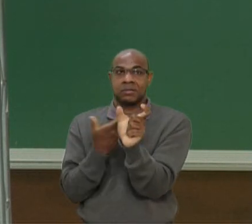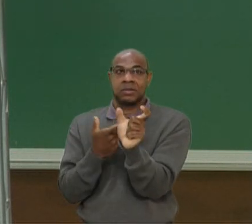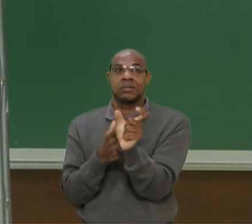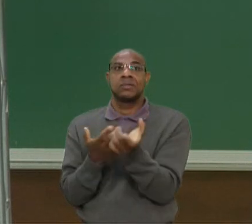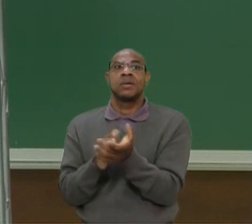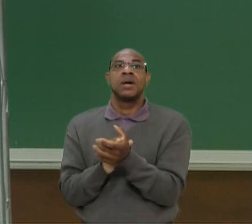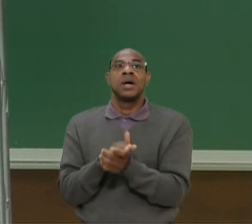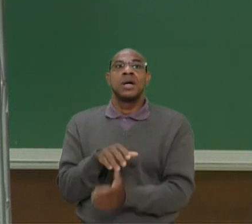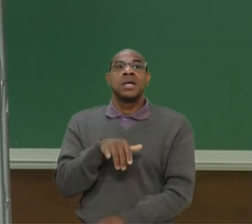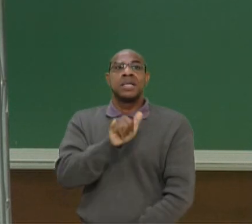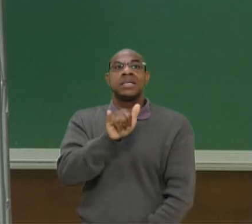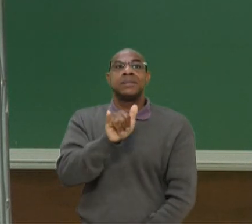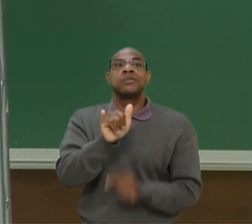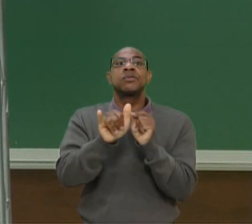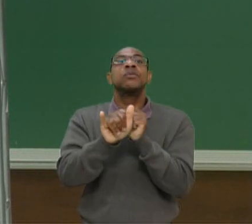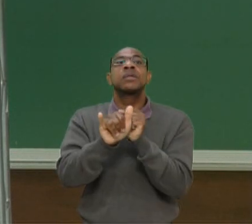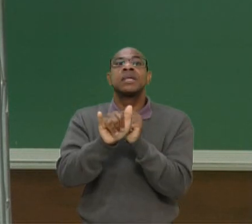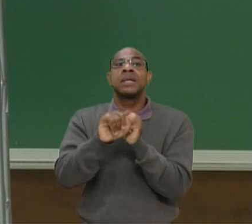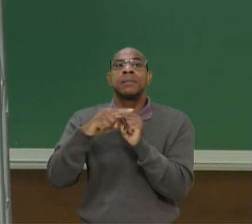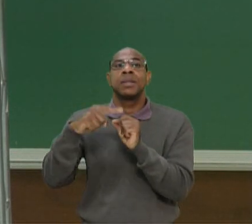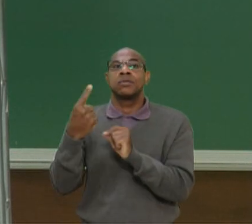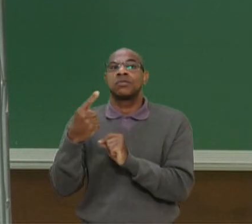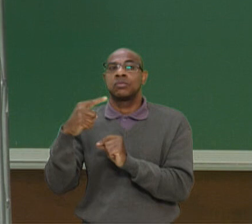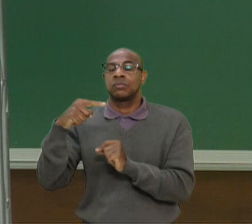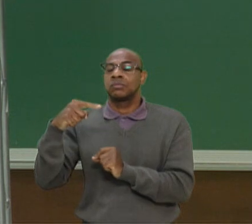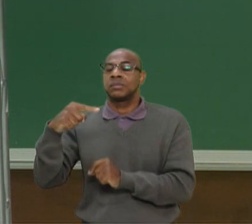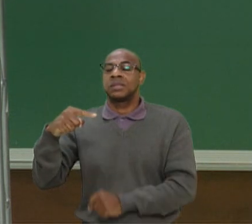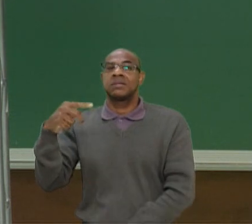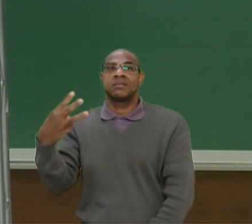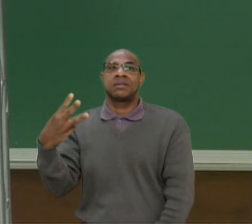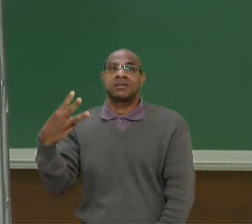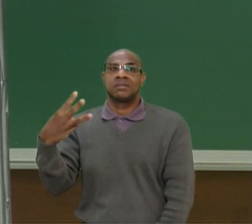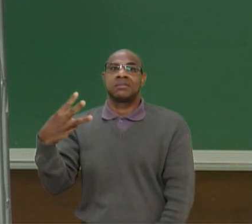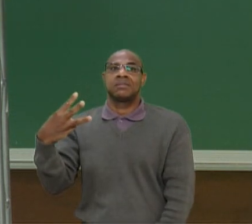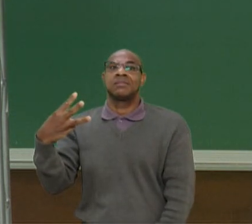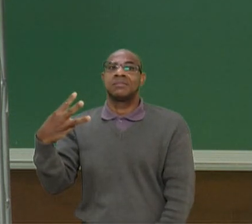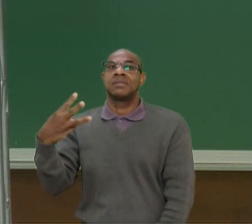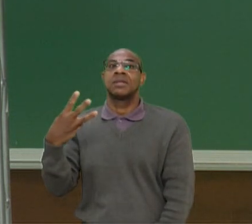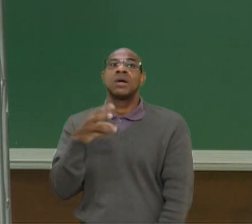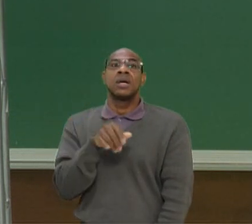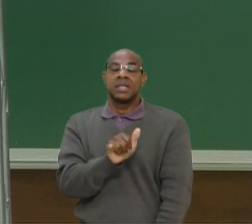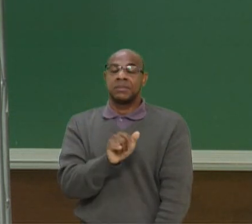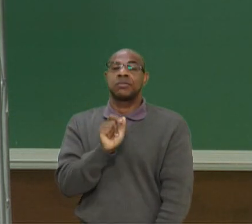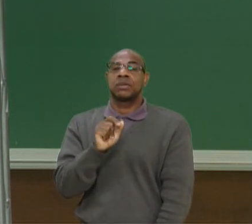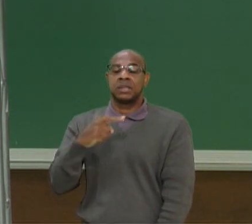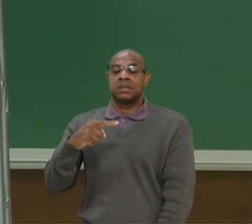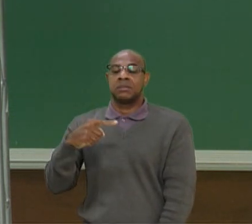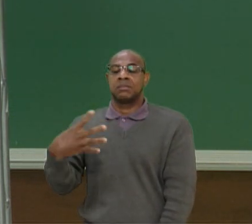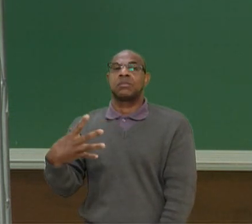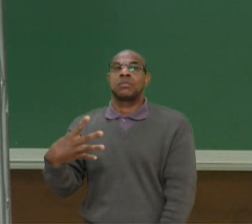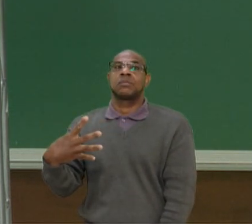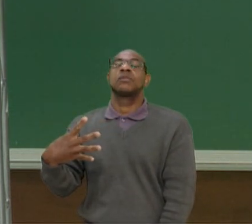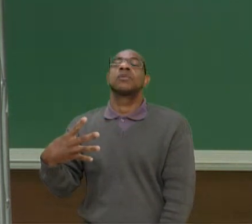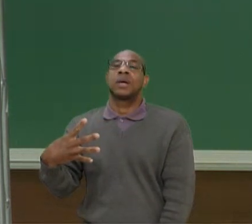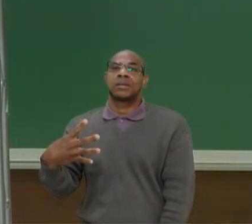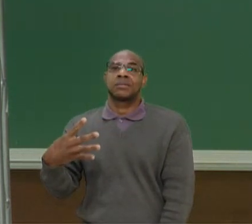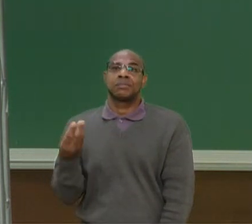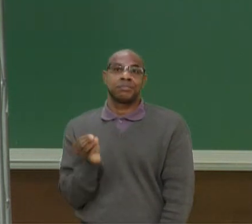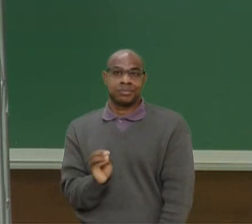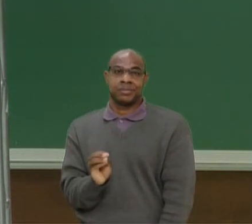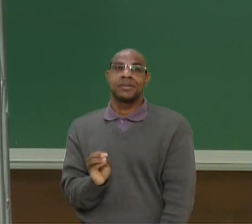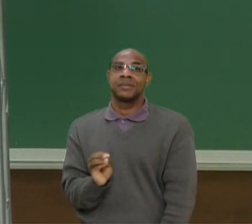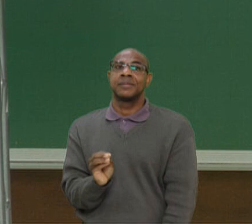o y, y é igual a menos 1, passa com sinal trocado, portanto, y é igual a menos